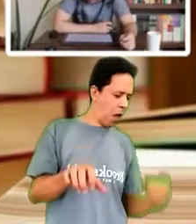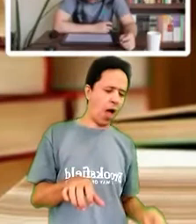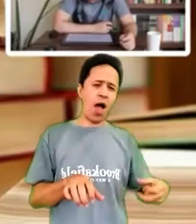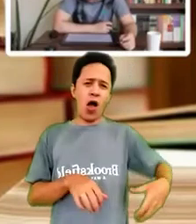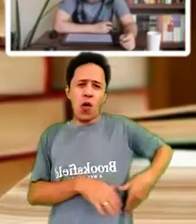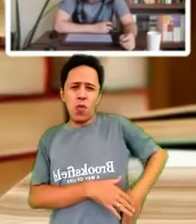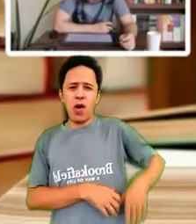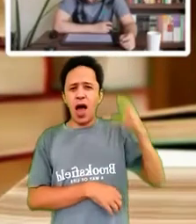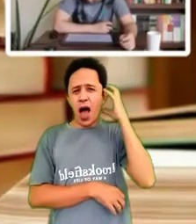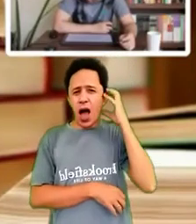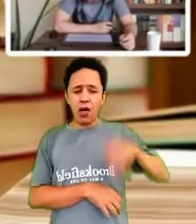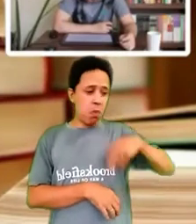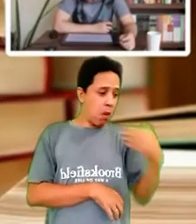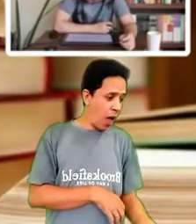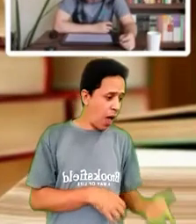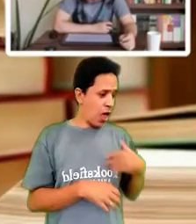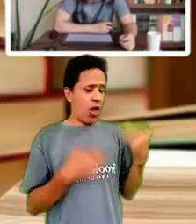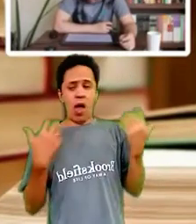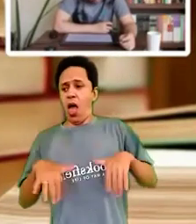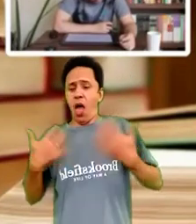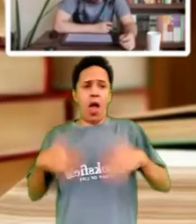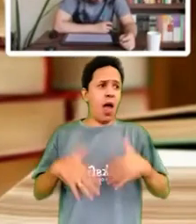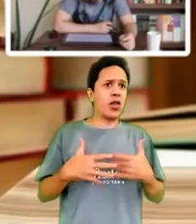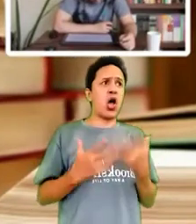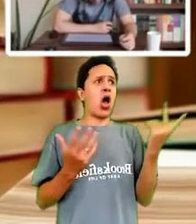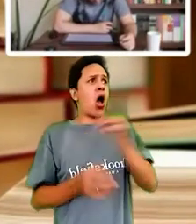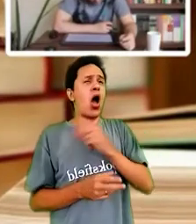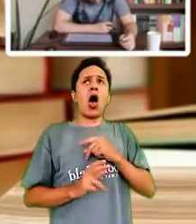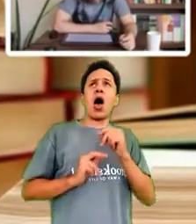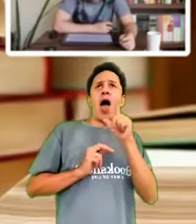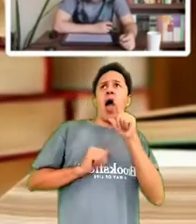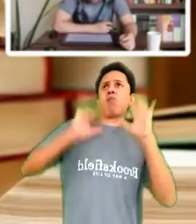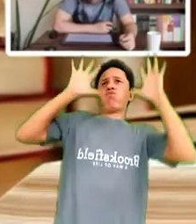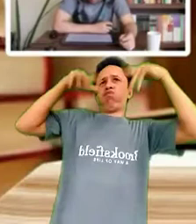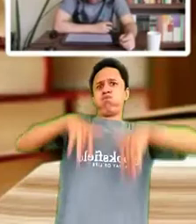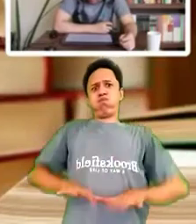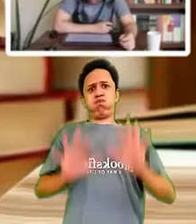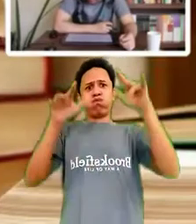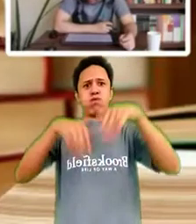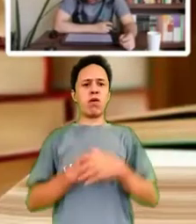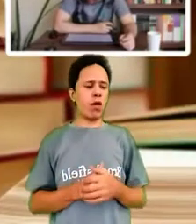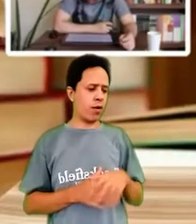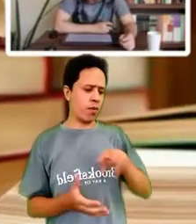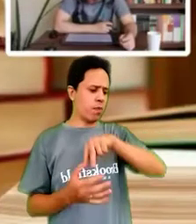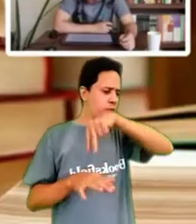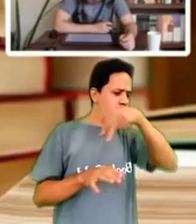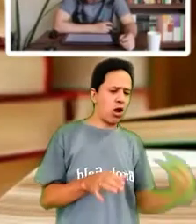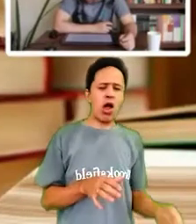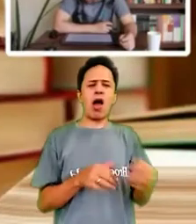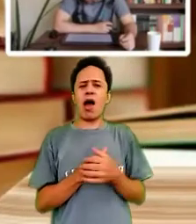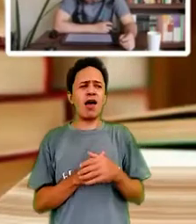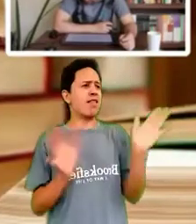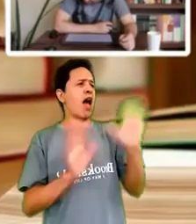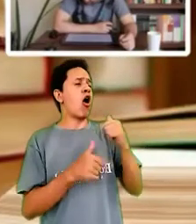rádio de segurança, voltou correndo. Ai meu Deus, nunca vi isso, tá enorme, tá enorme. O Scooby olhou para mim e pulou na água. Falei, não,